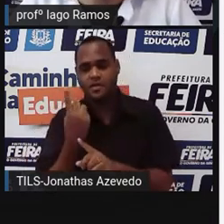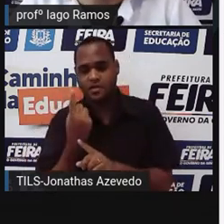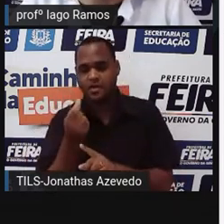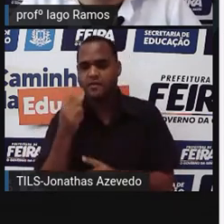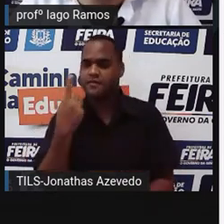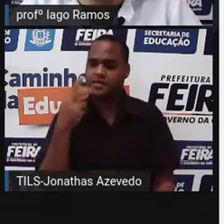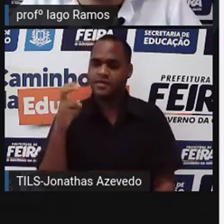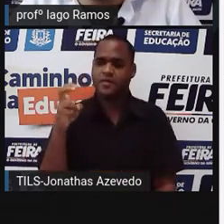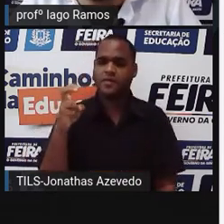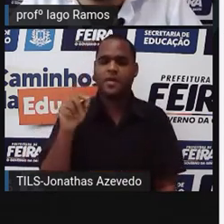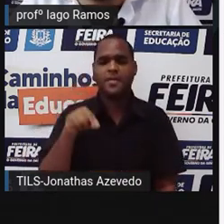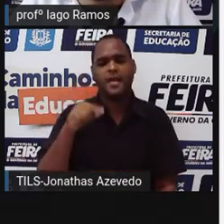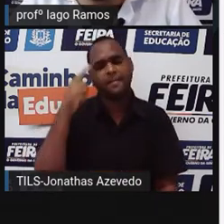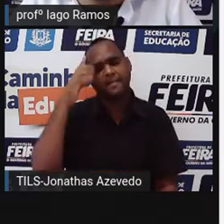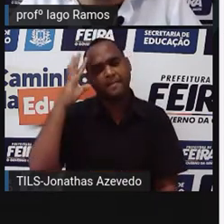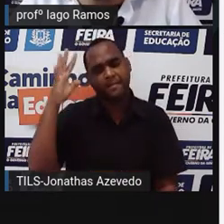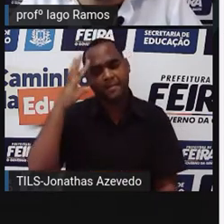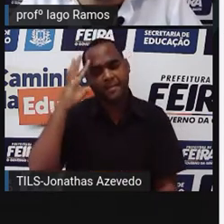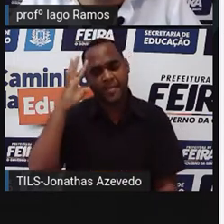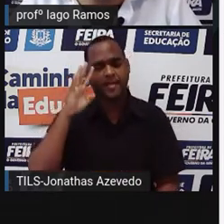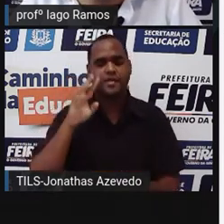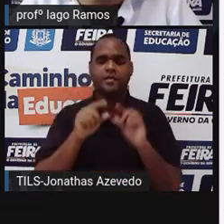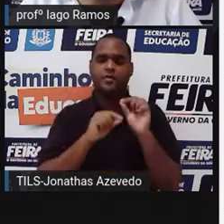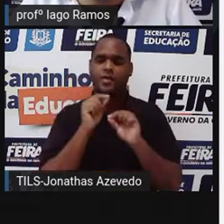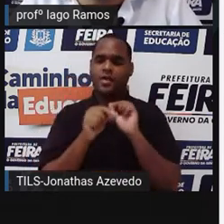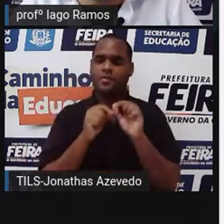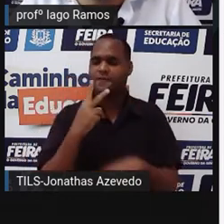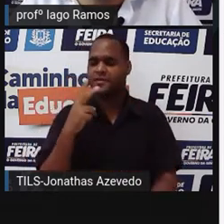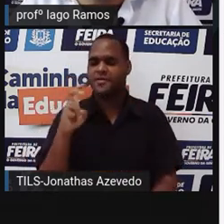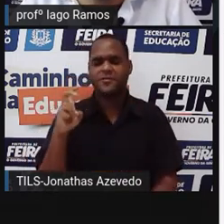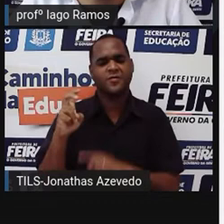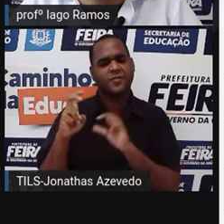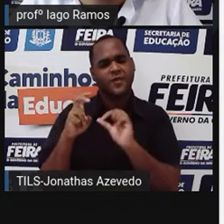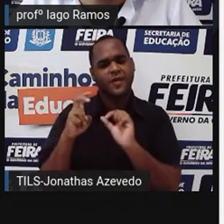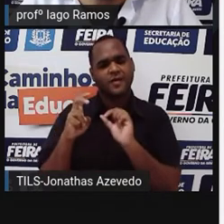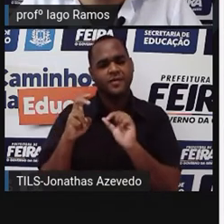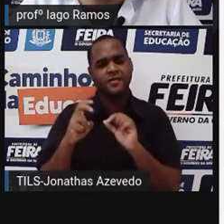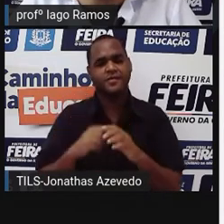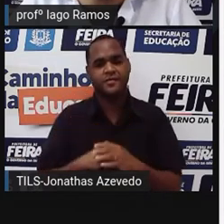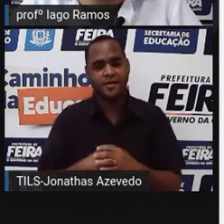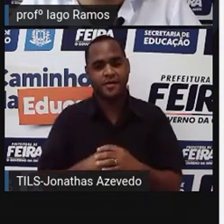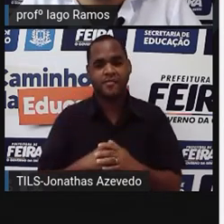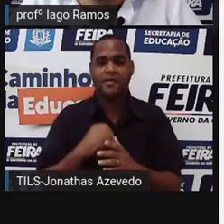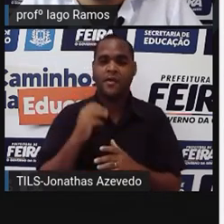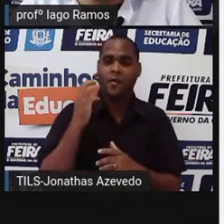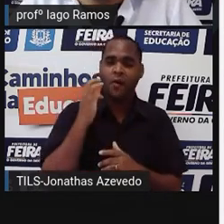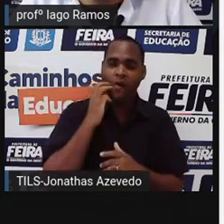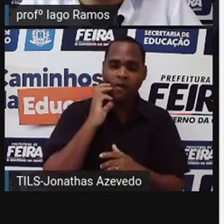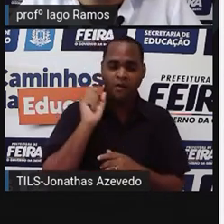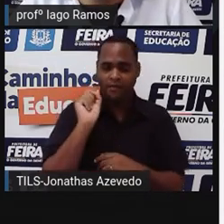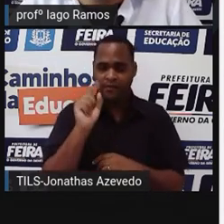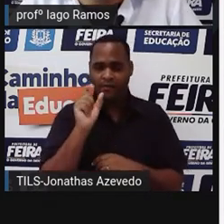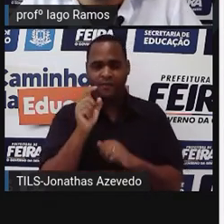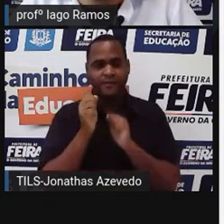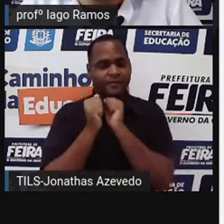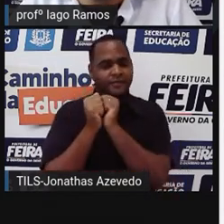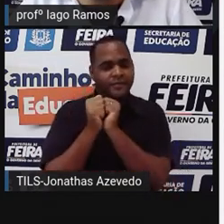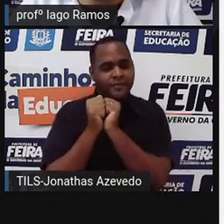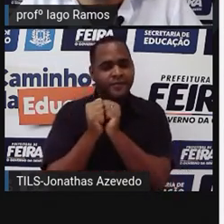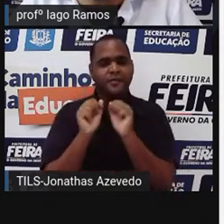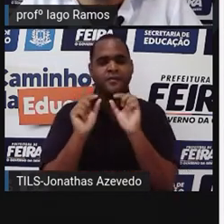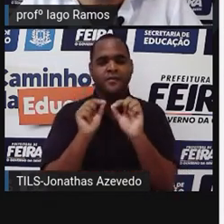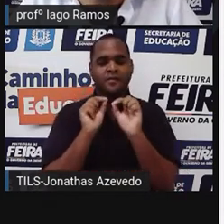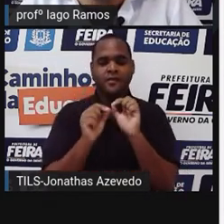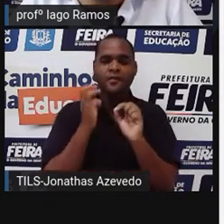Mas pensando nas figuras. Por que que deu 25 quando eu juntei o rosa com o azul? Porque depois que eu juntar o rosa